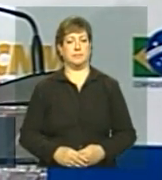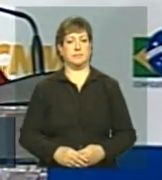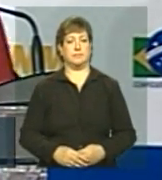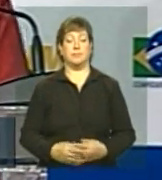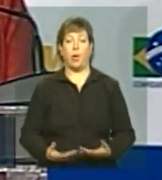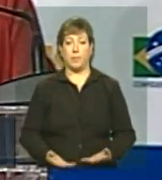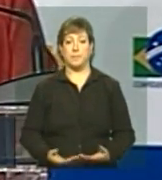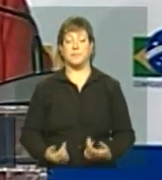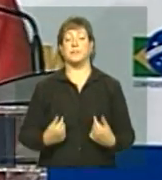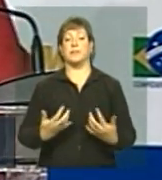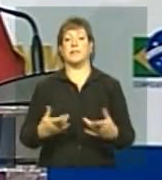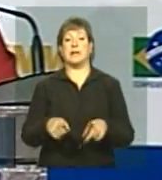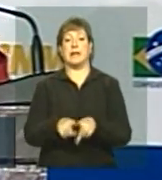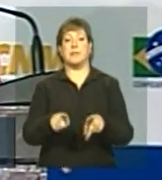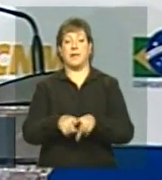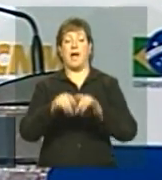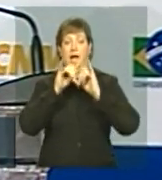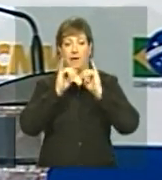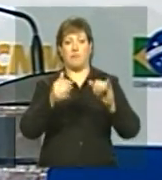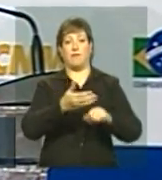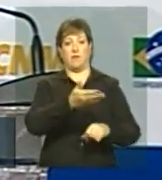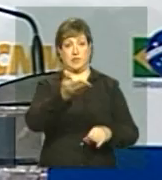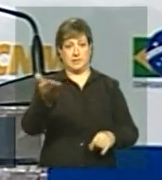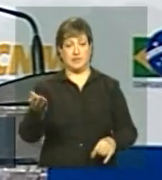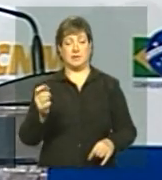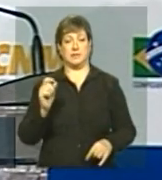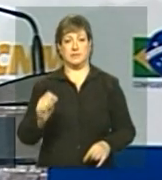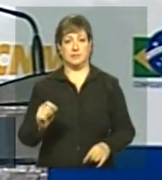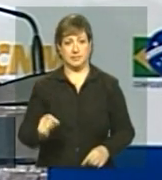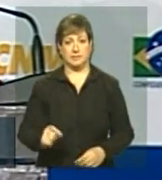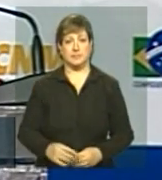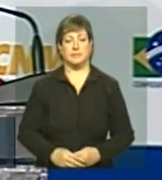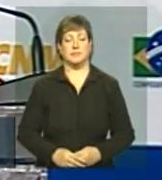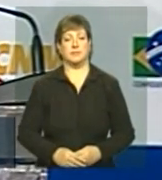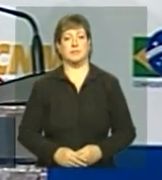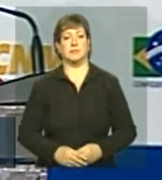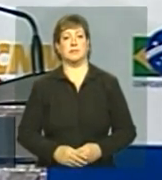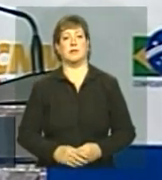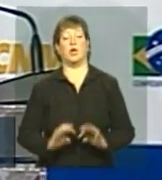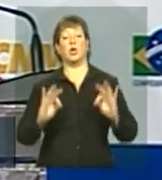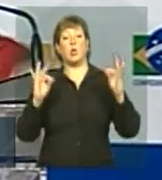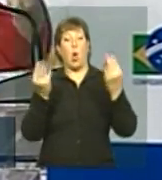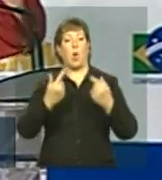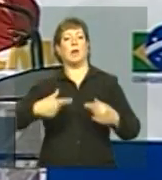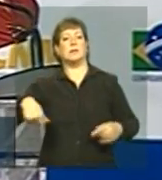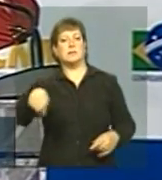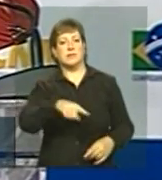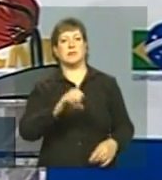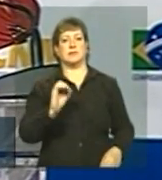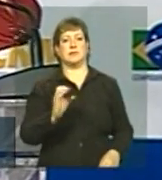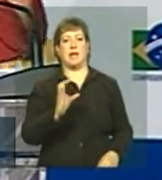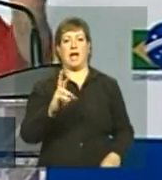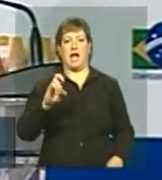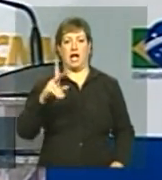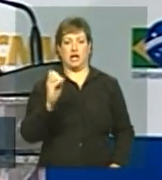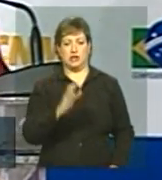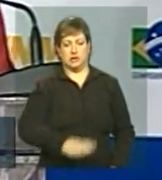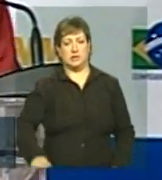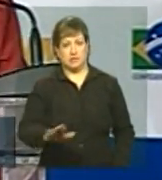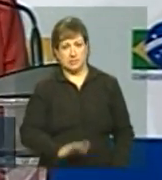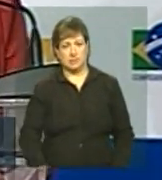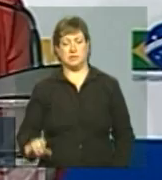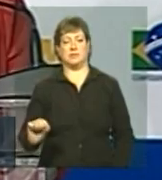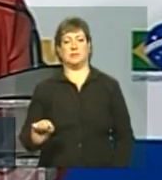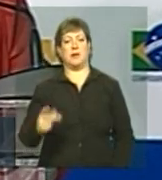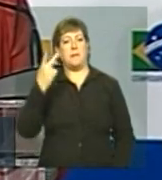Bom, eu queria também dizer a vocês que todas essas creches que serão para crianças